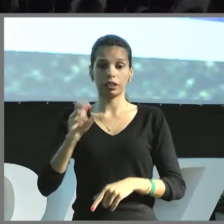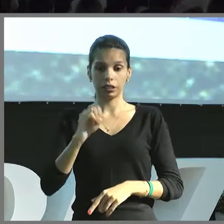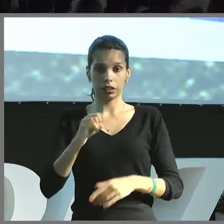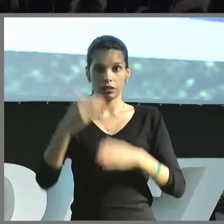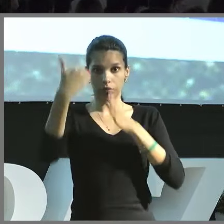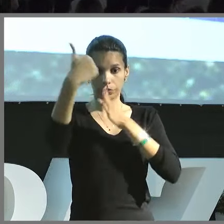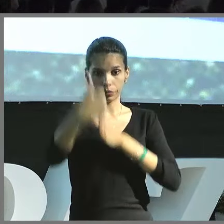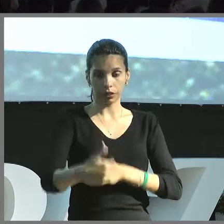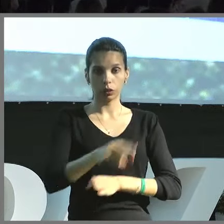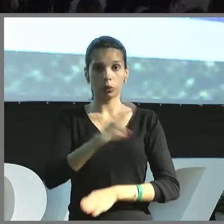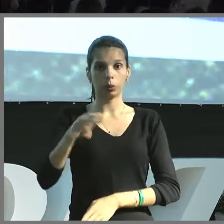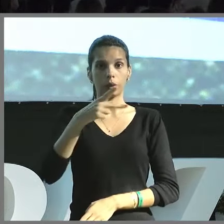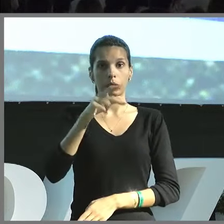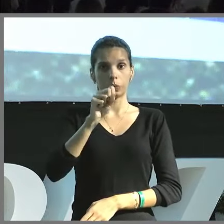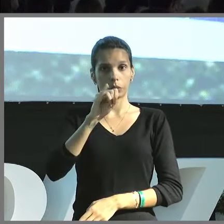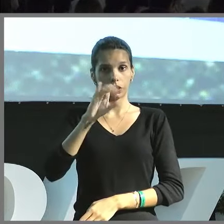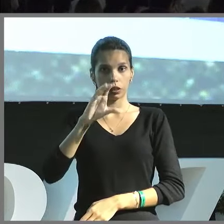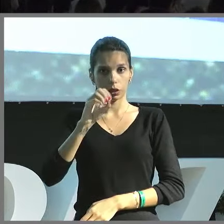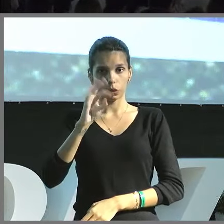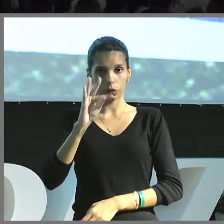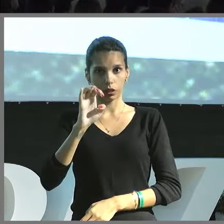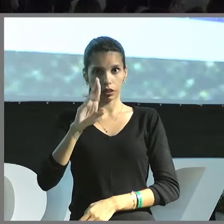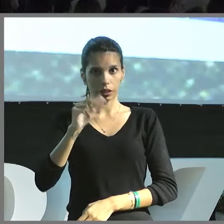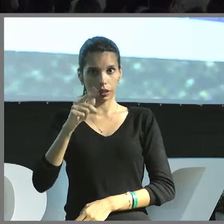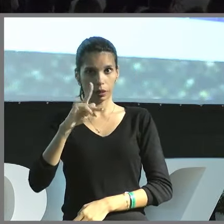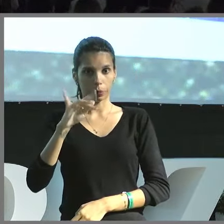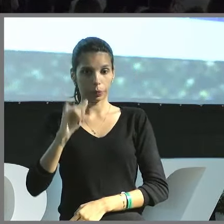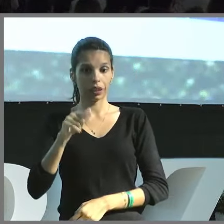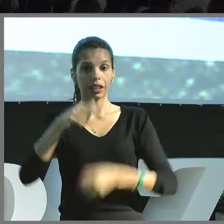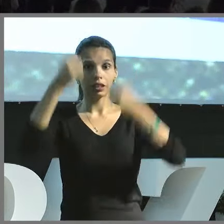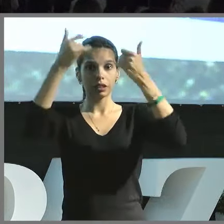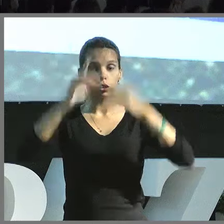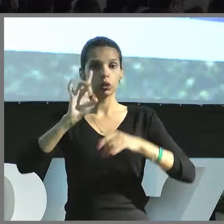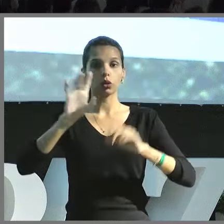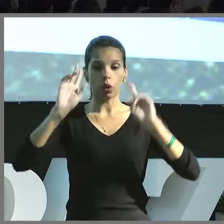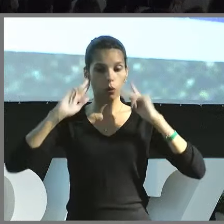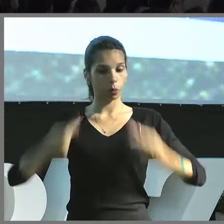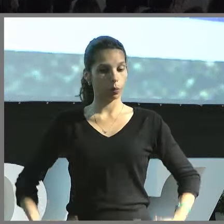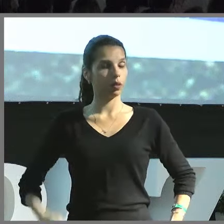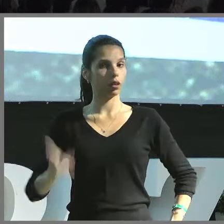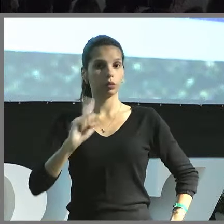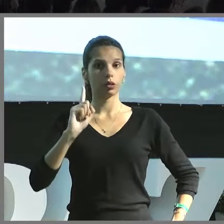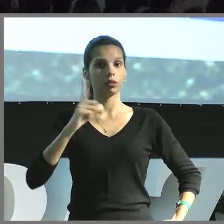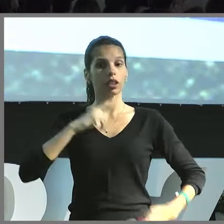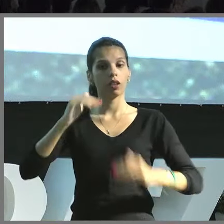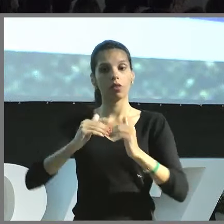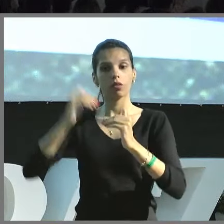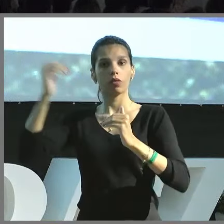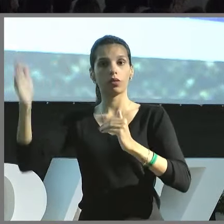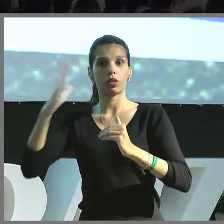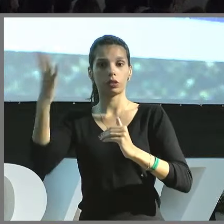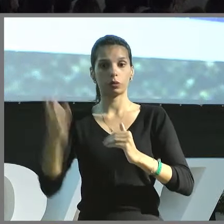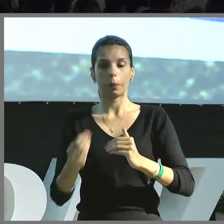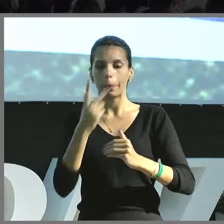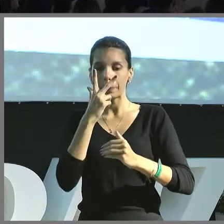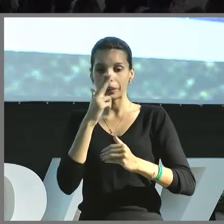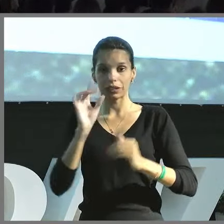psicoterapia olha apenas para o humano e o humano sem o transhumano, ela fica cerceada, ela fica